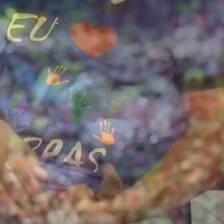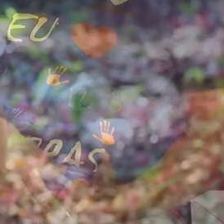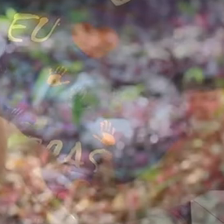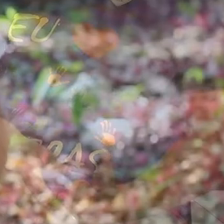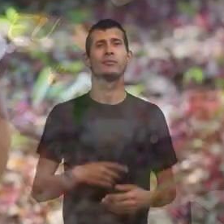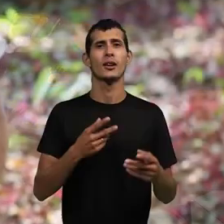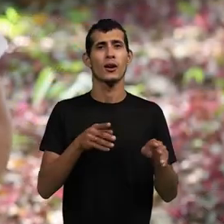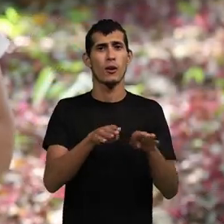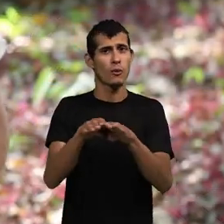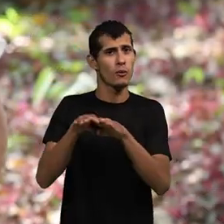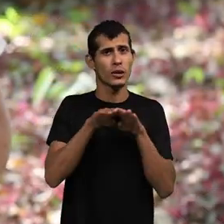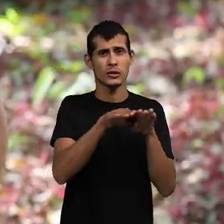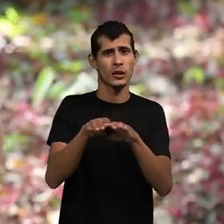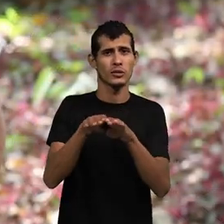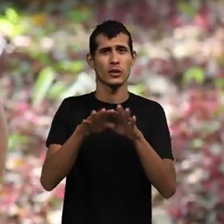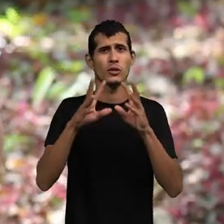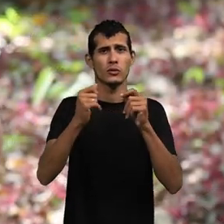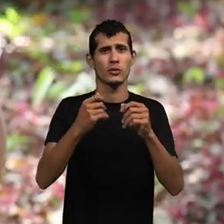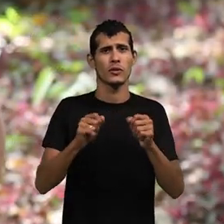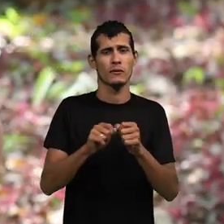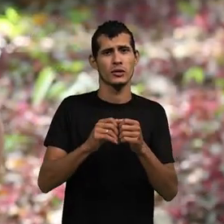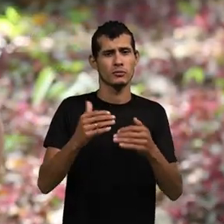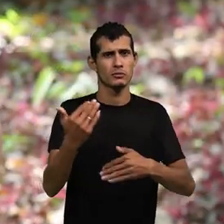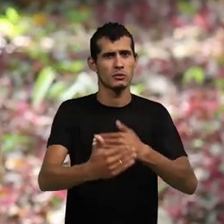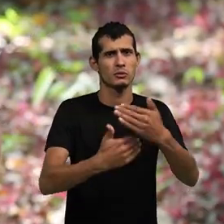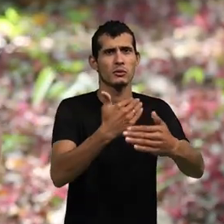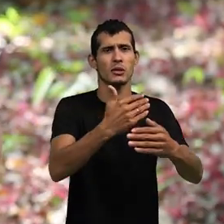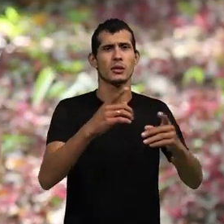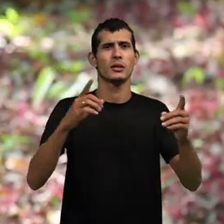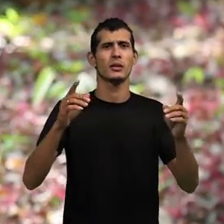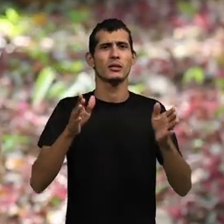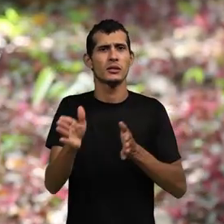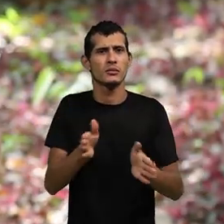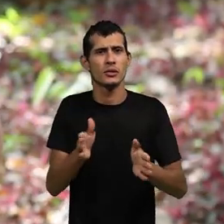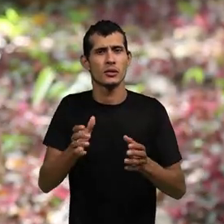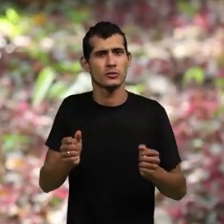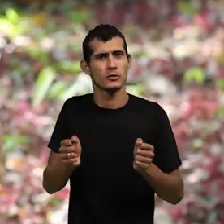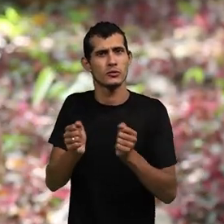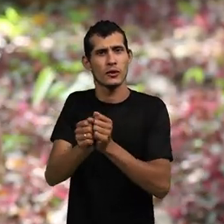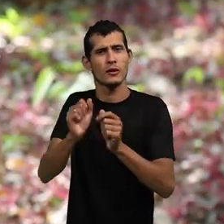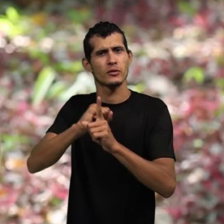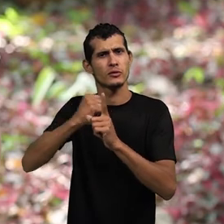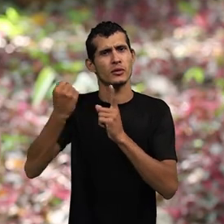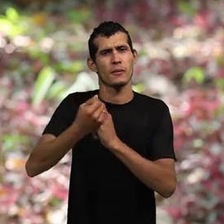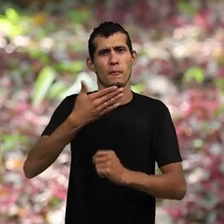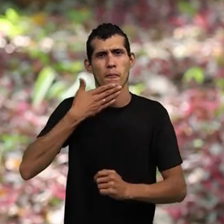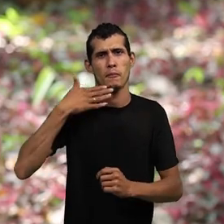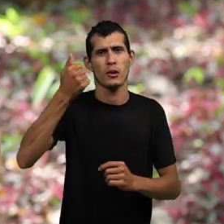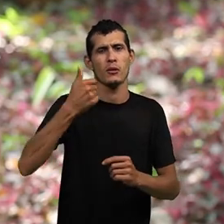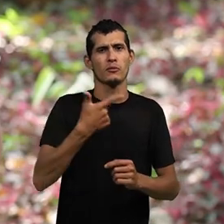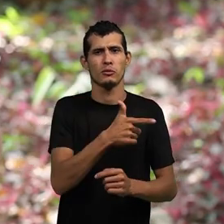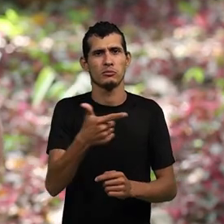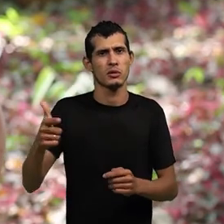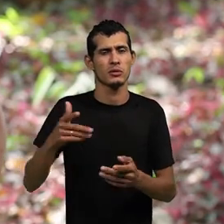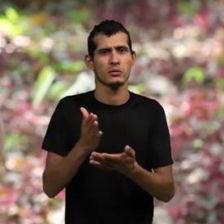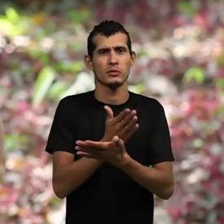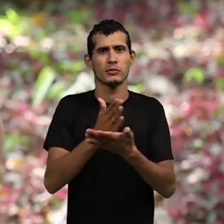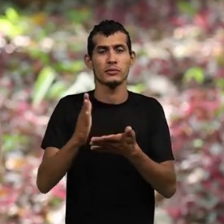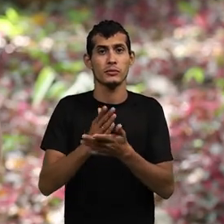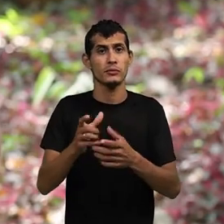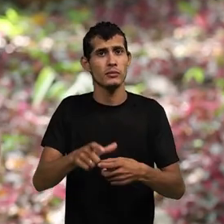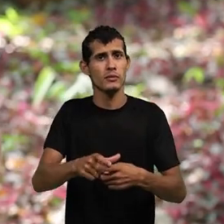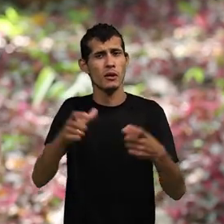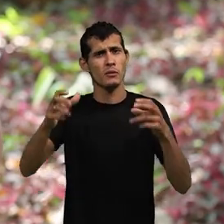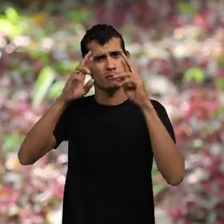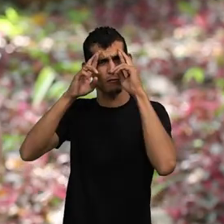feliz. Igualdade, equidade e promoção da acessibilidade são coisas que juntas fazem uma sociedade melhor, sem distinções. Quanto